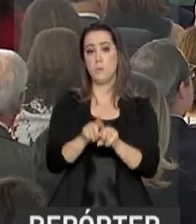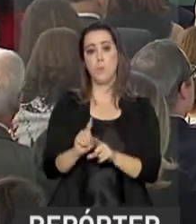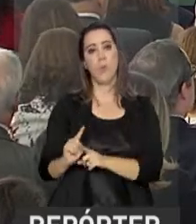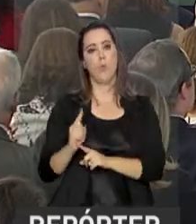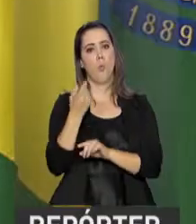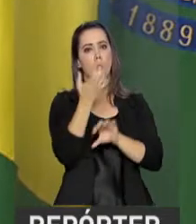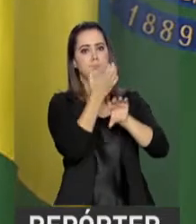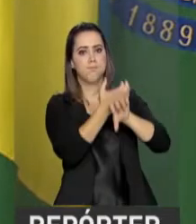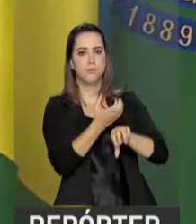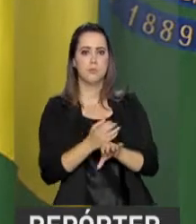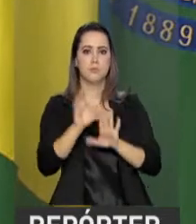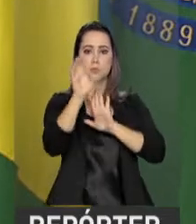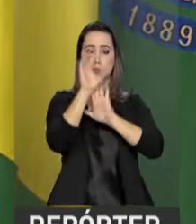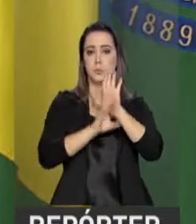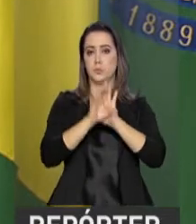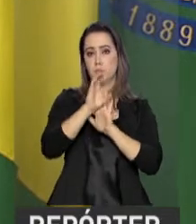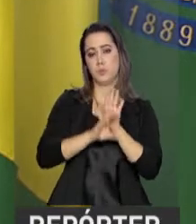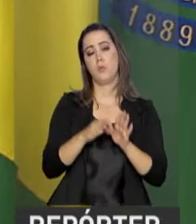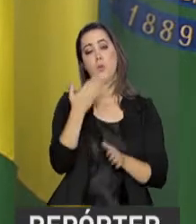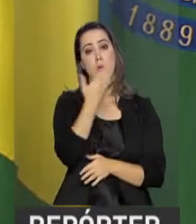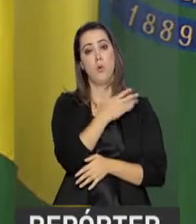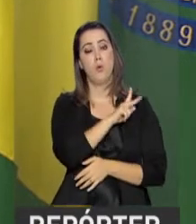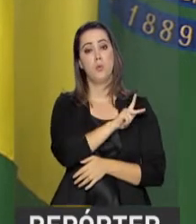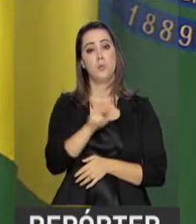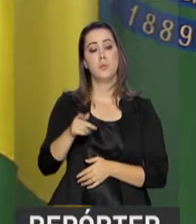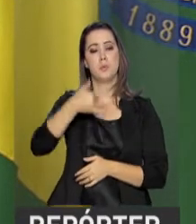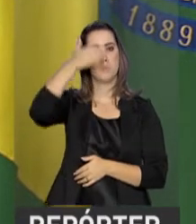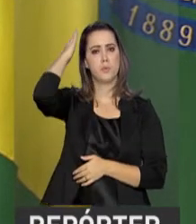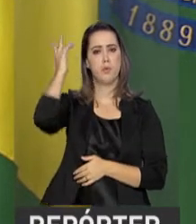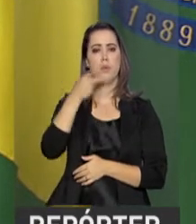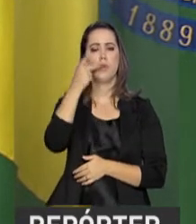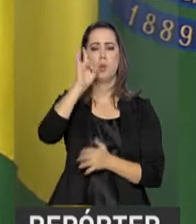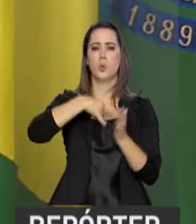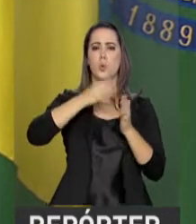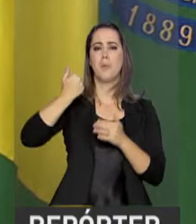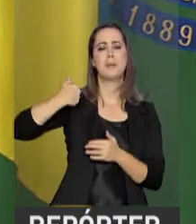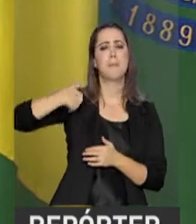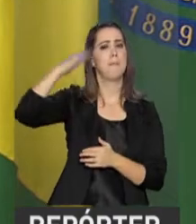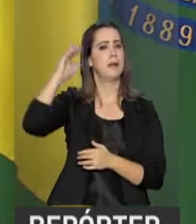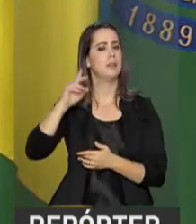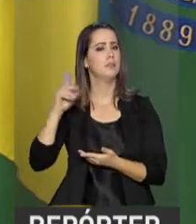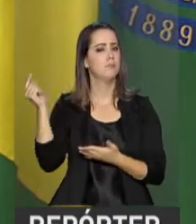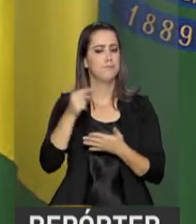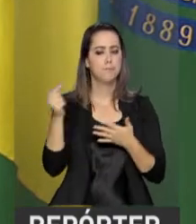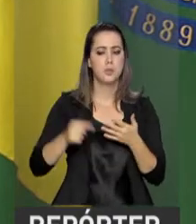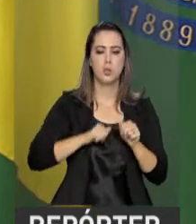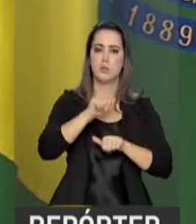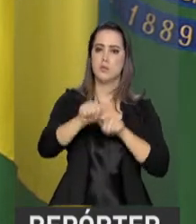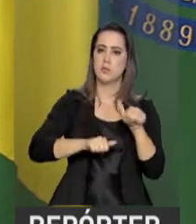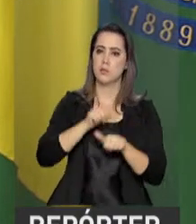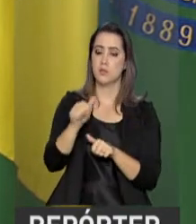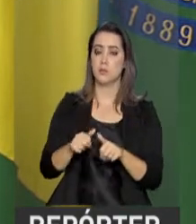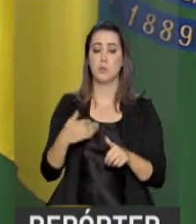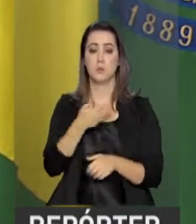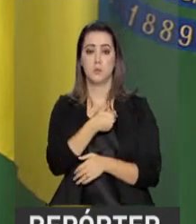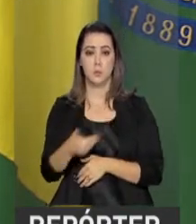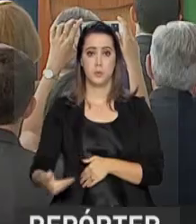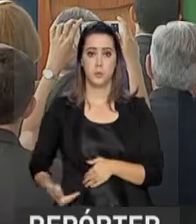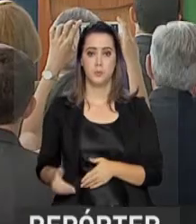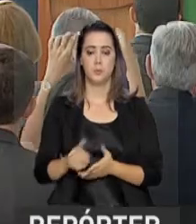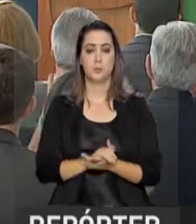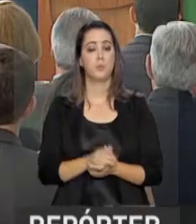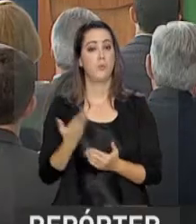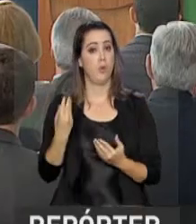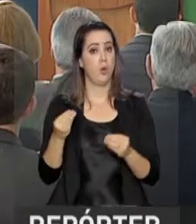comum curricular. Para o presidente Michel Temer, o documento é mais uma das inúmeras modernizações promovidas pelo governo